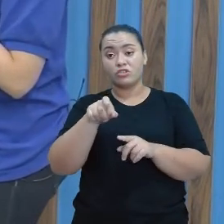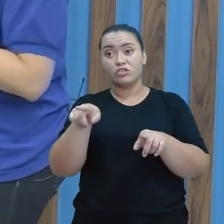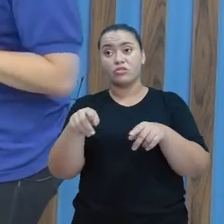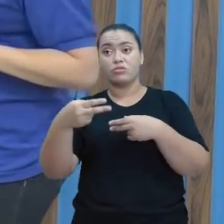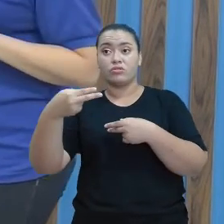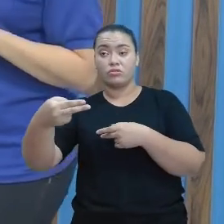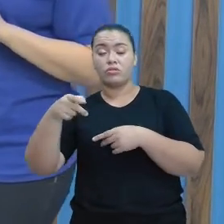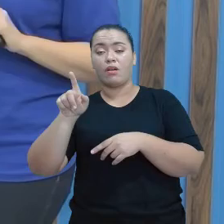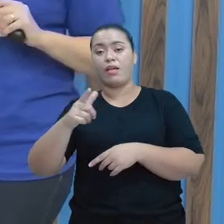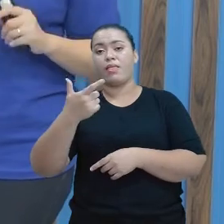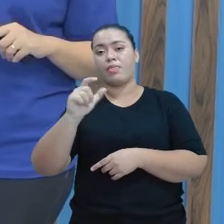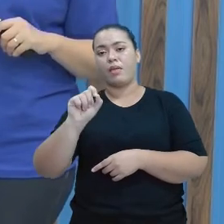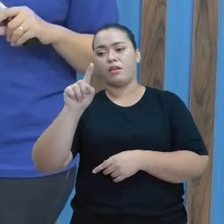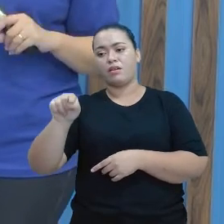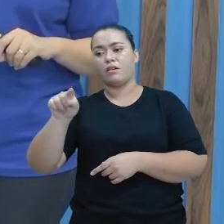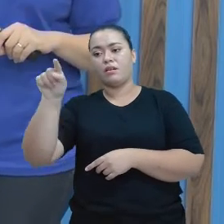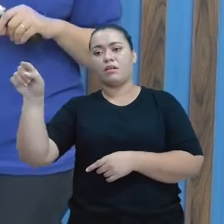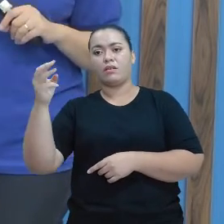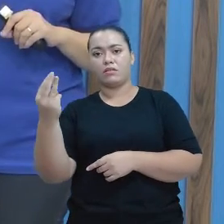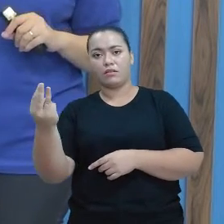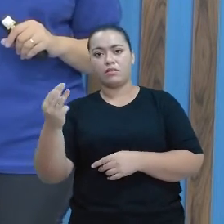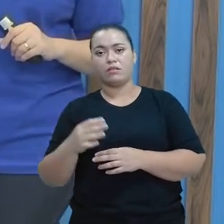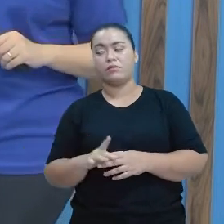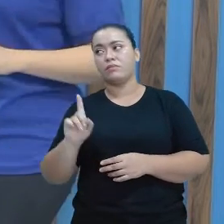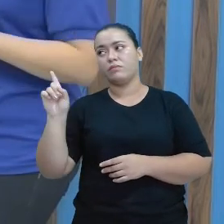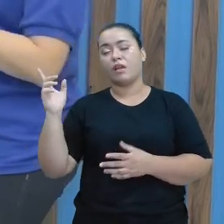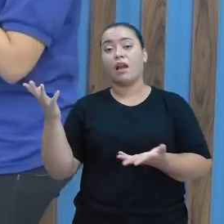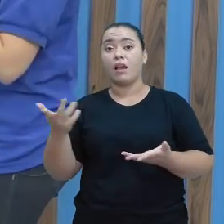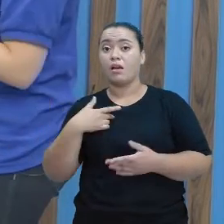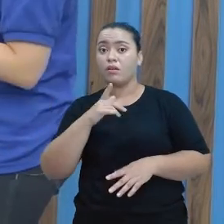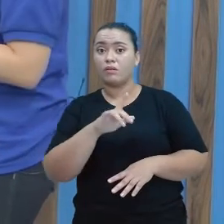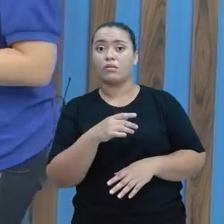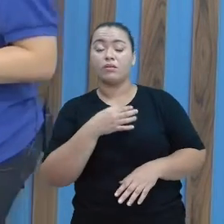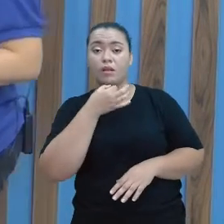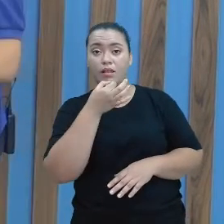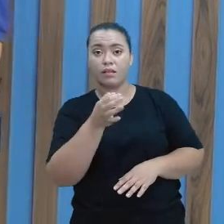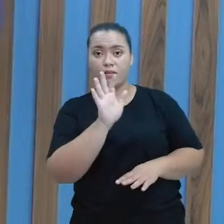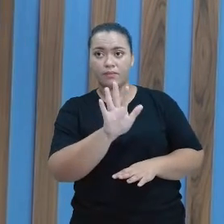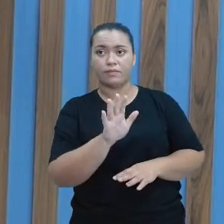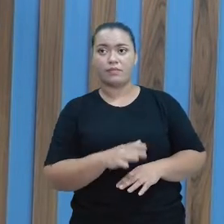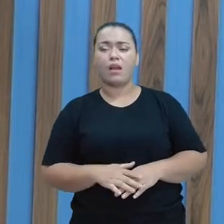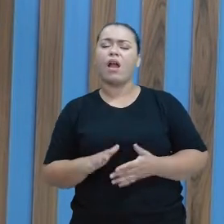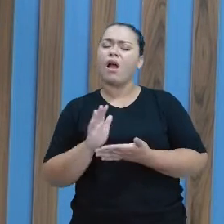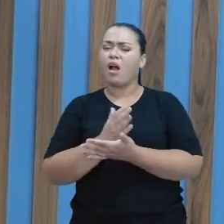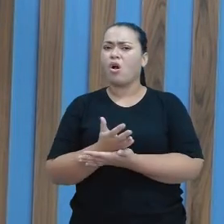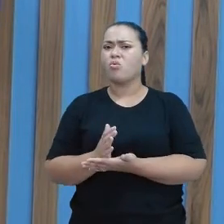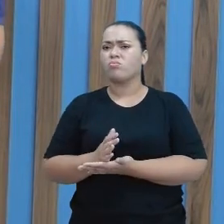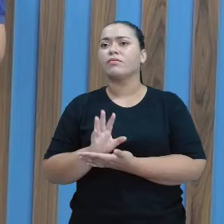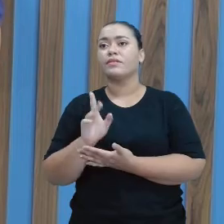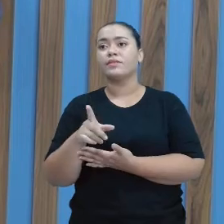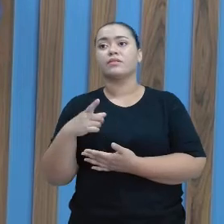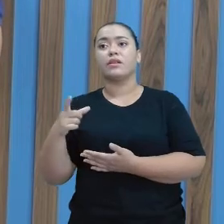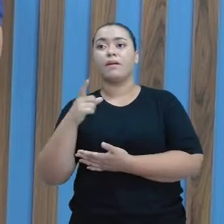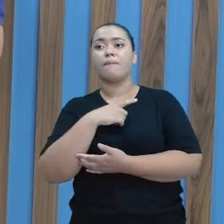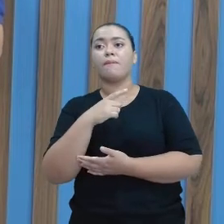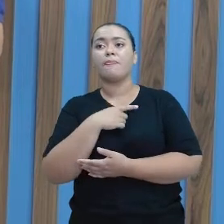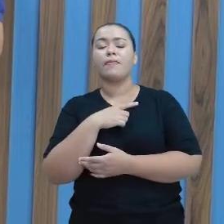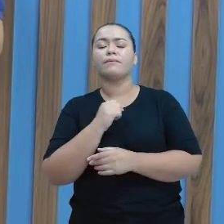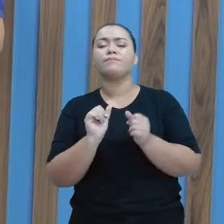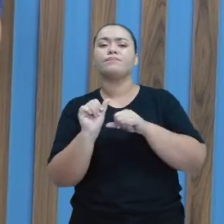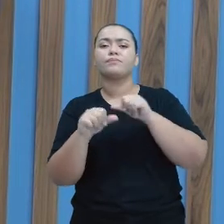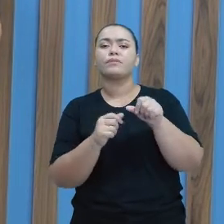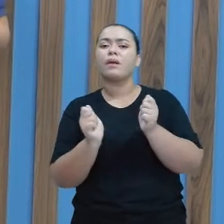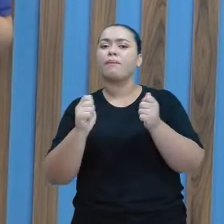a altura desse triângulo, tá certo? Uma dica, algumas situações ele coloca, né, a questão coloca pra gente uma